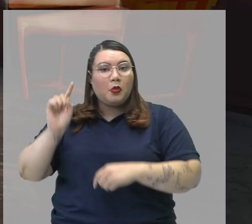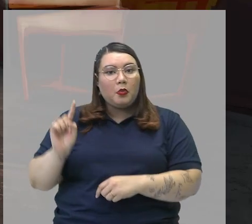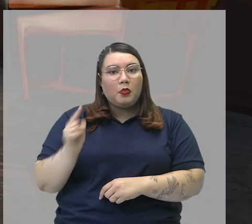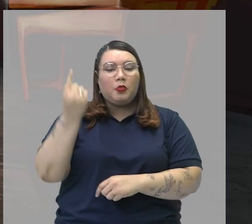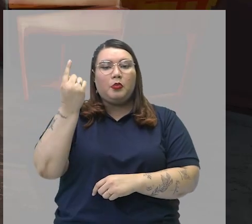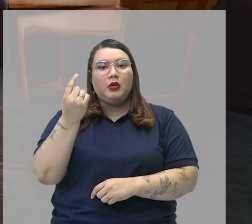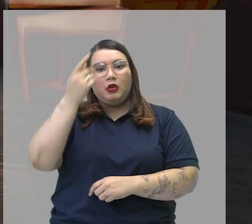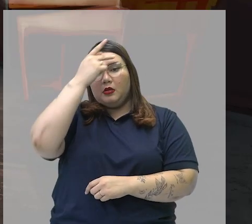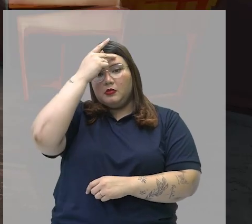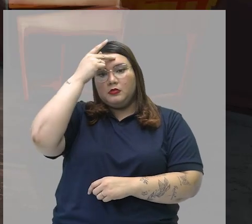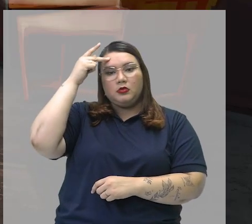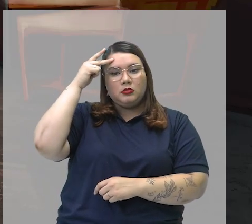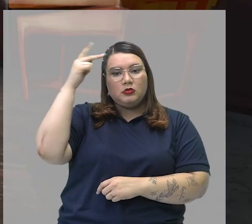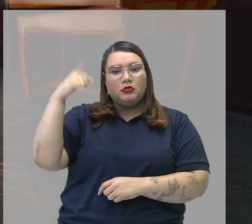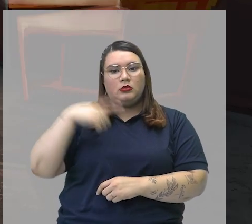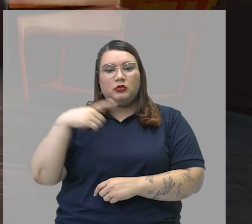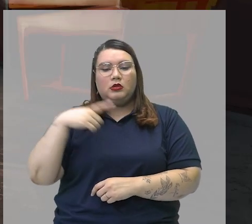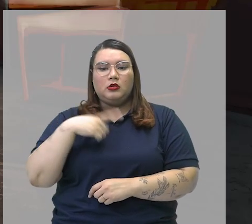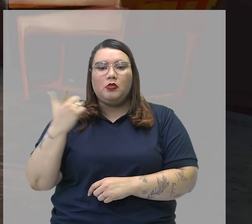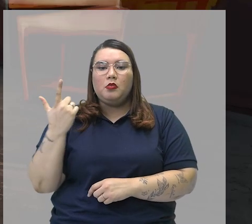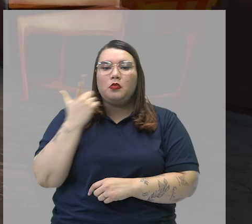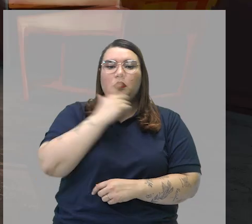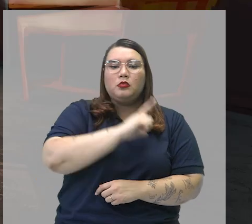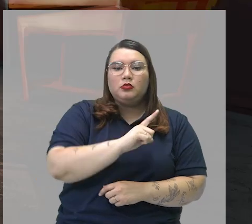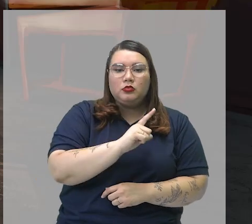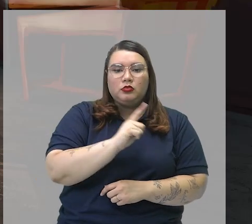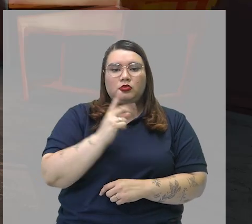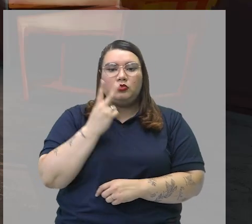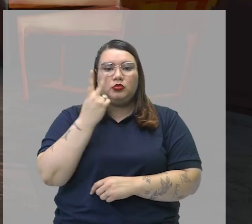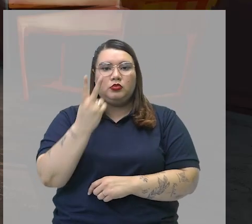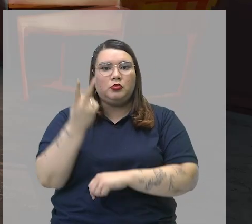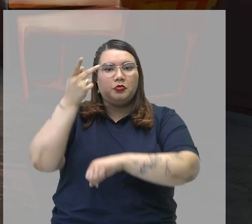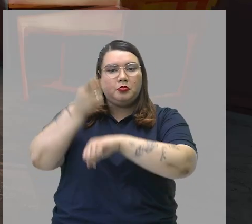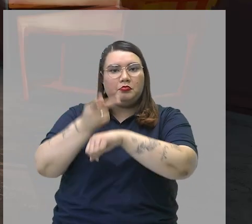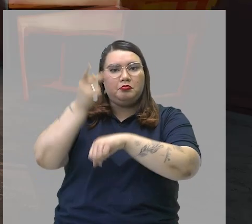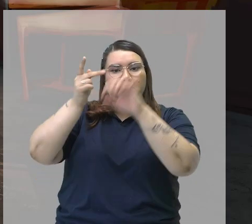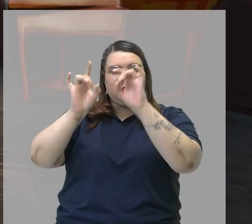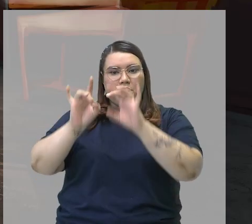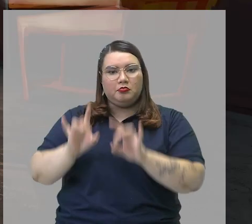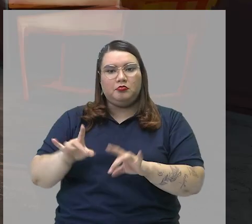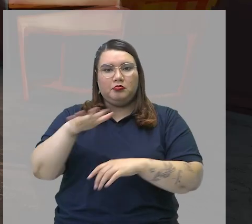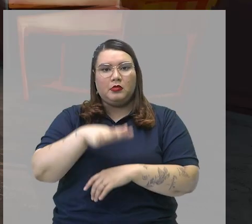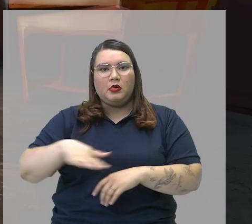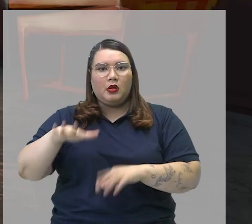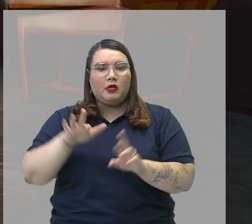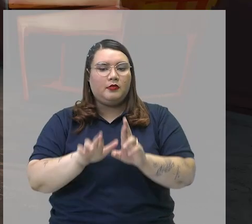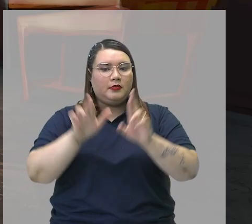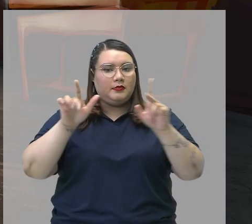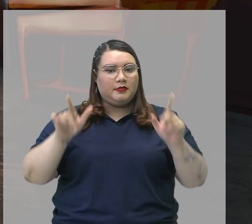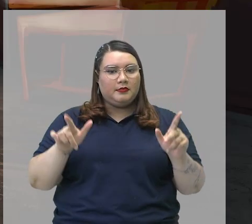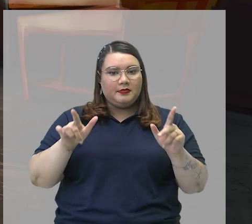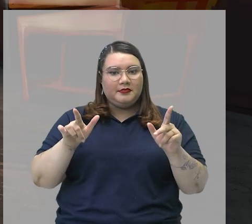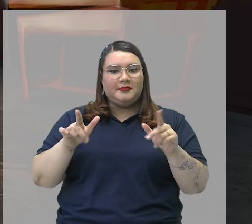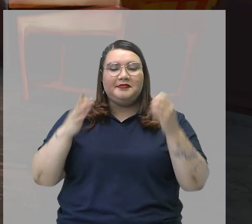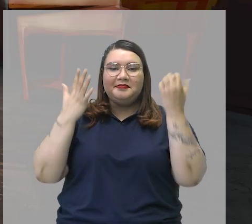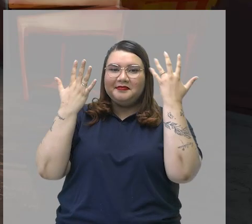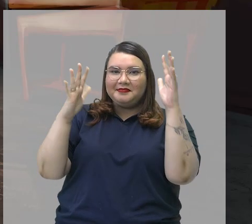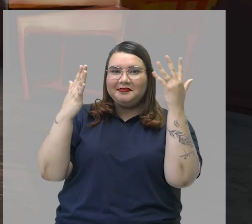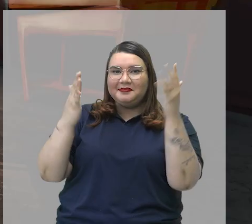única pessoa a conquistar 2 Nobres em áreas diferentes.